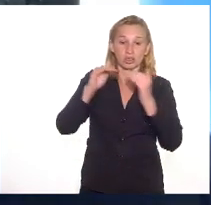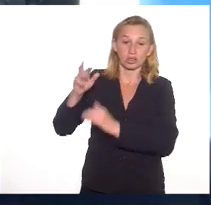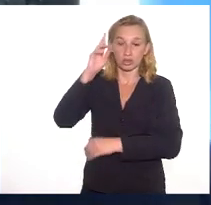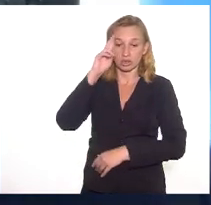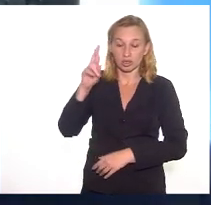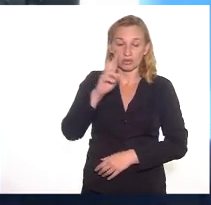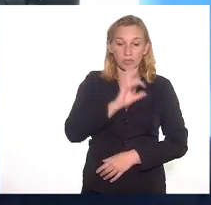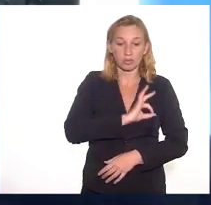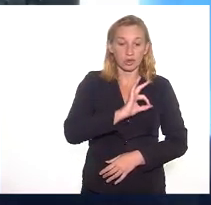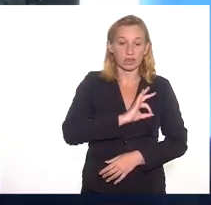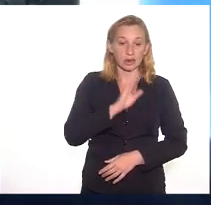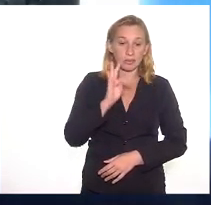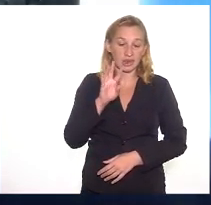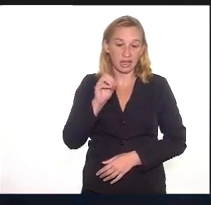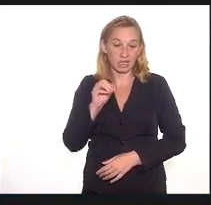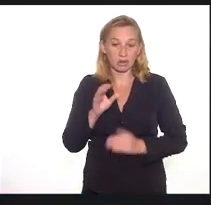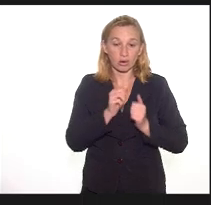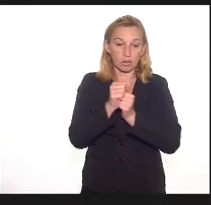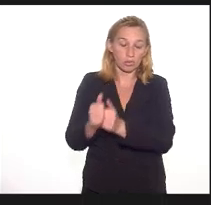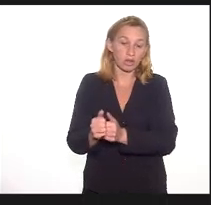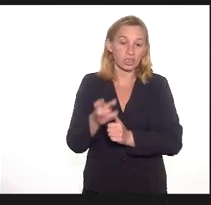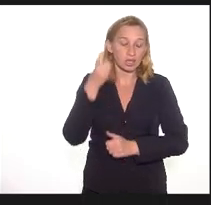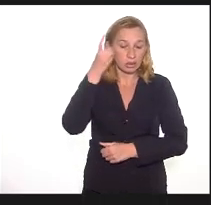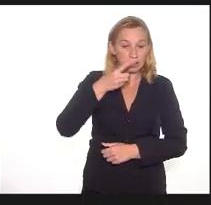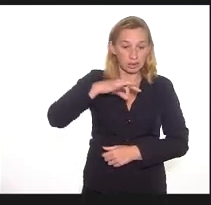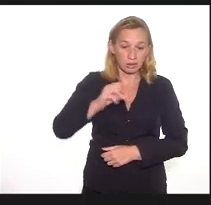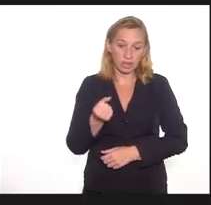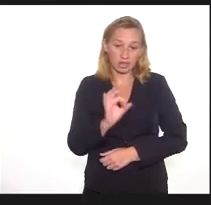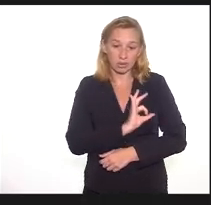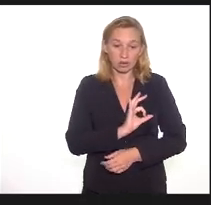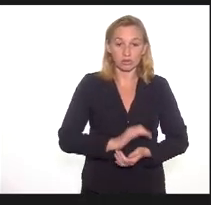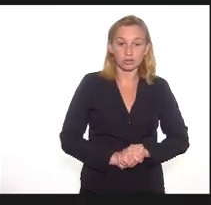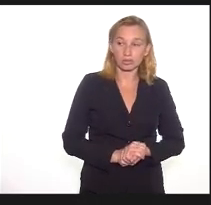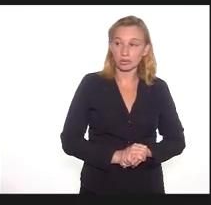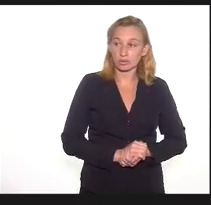Bernardo. Acompanha a deputada Marta Rocha.